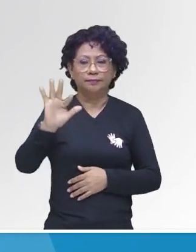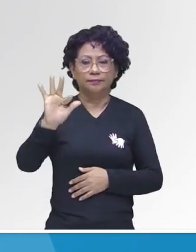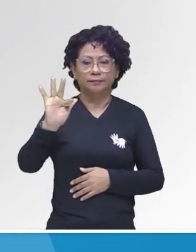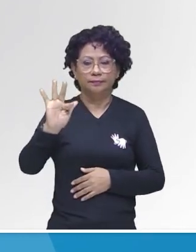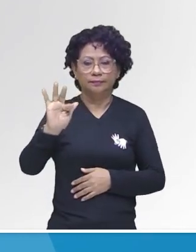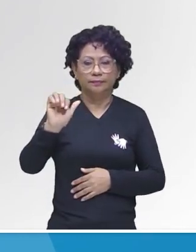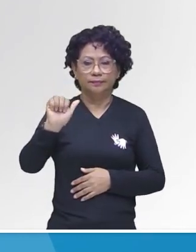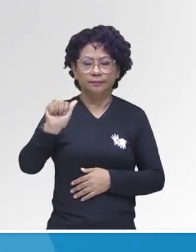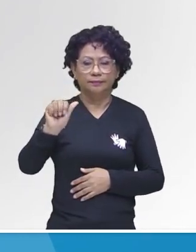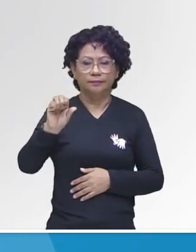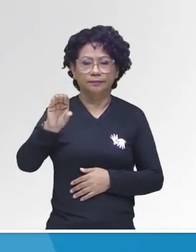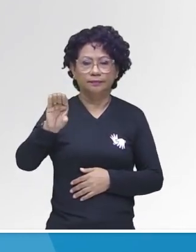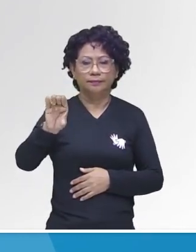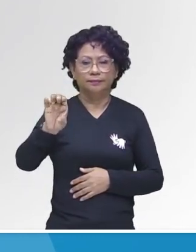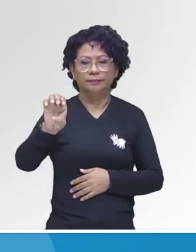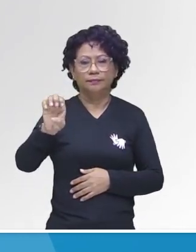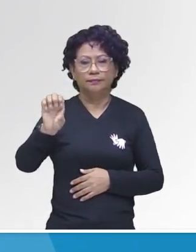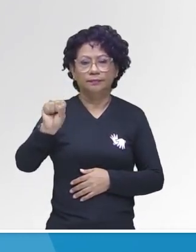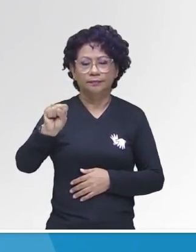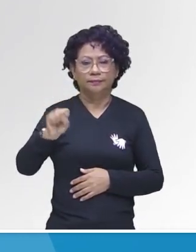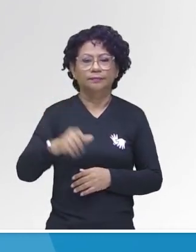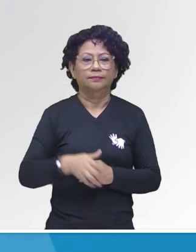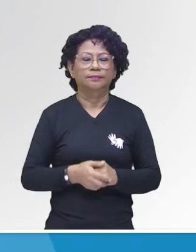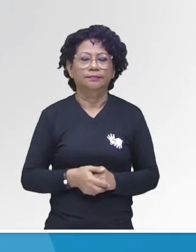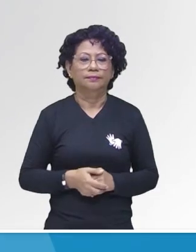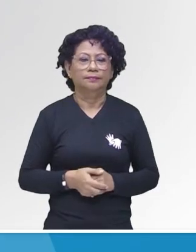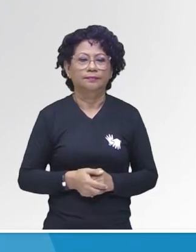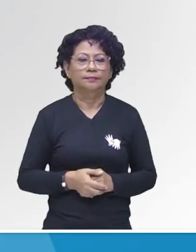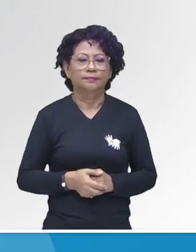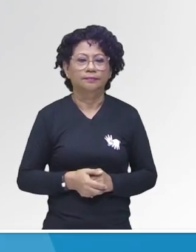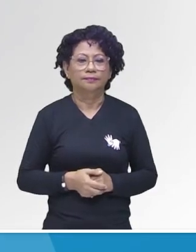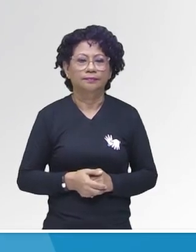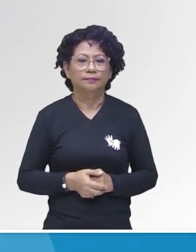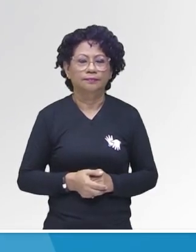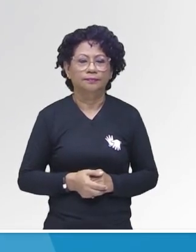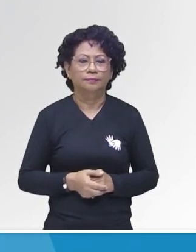dessa pirâmide, a gente vai ter o quê?